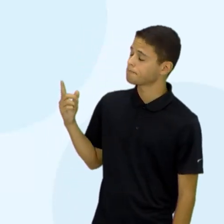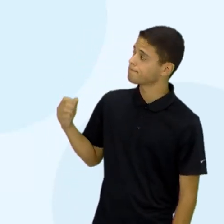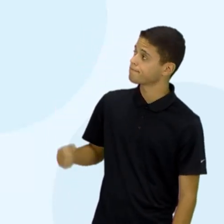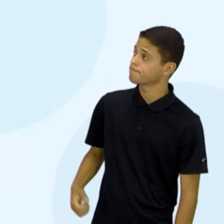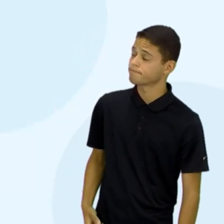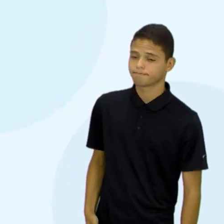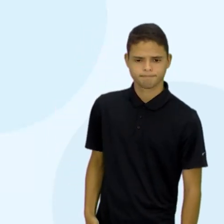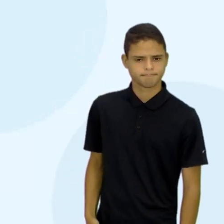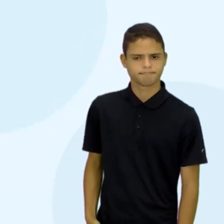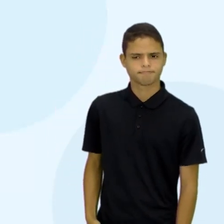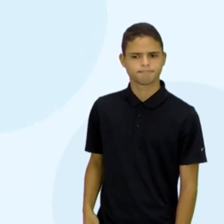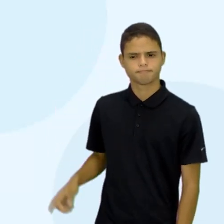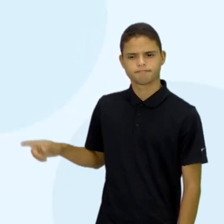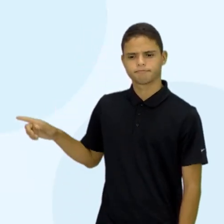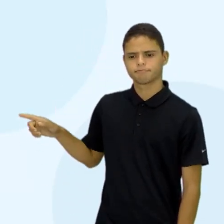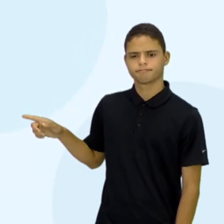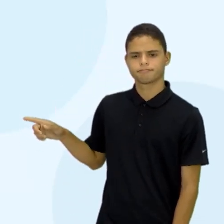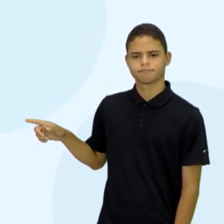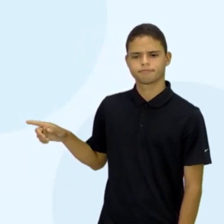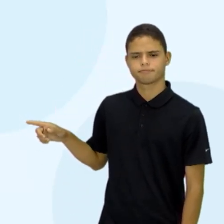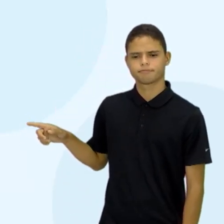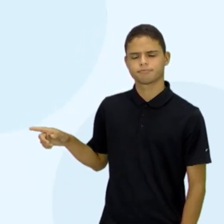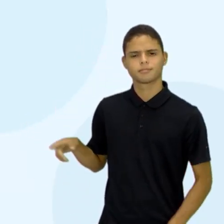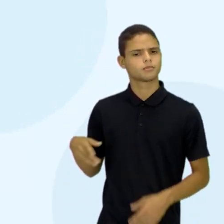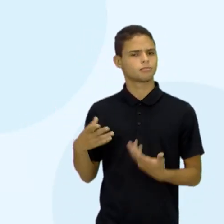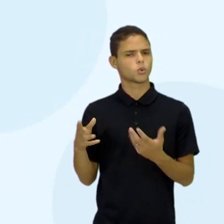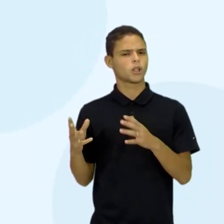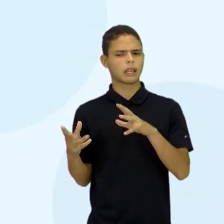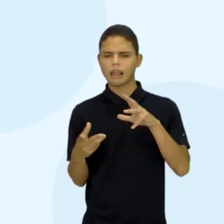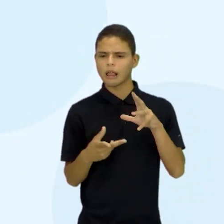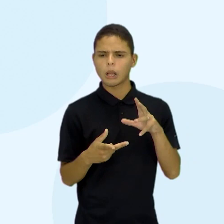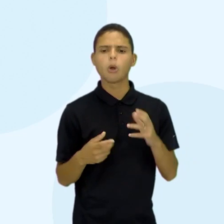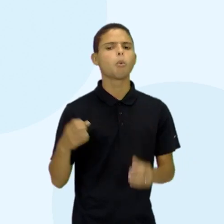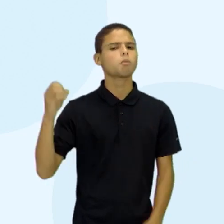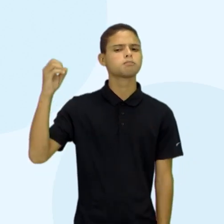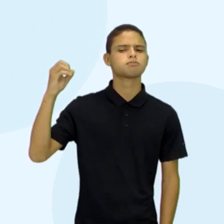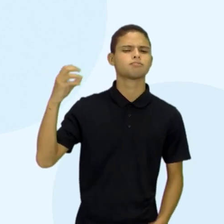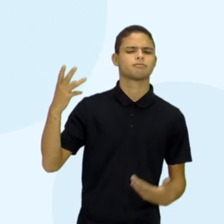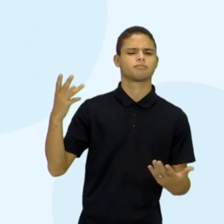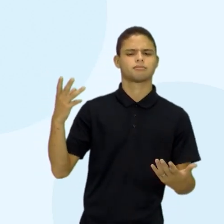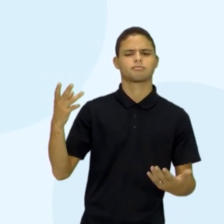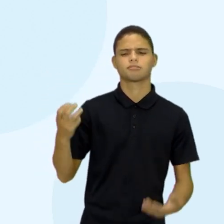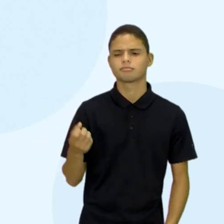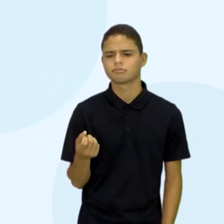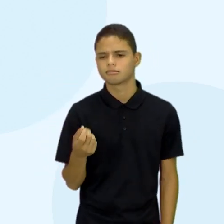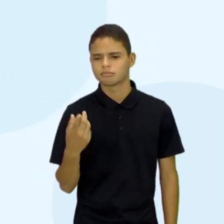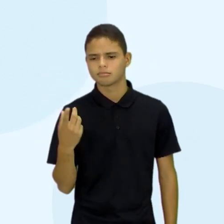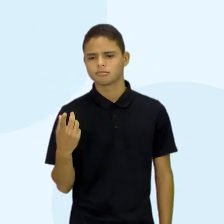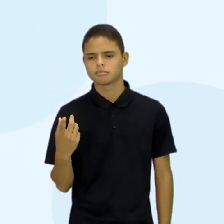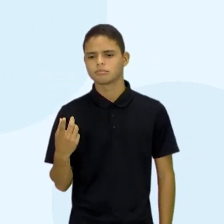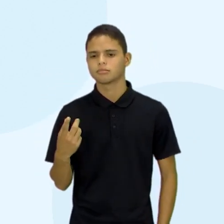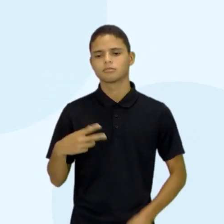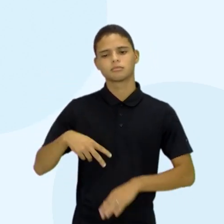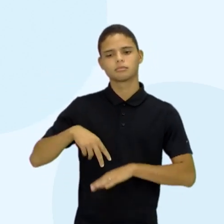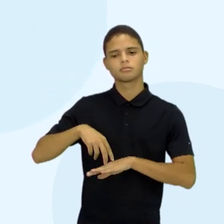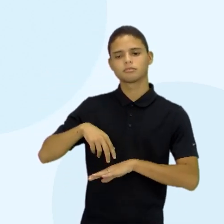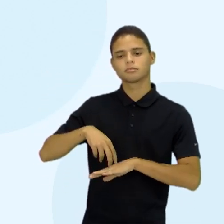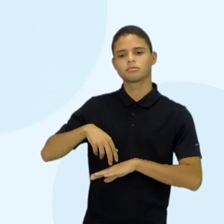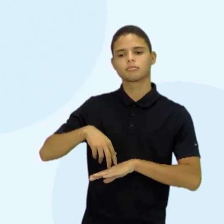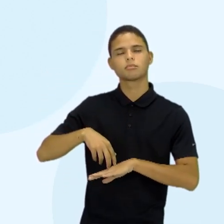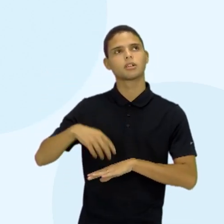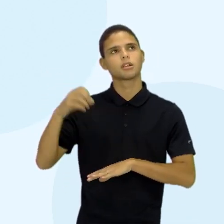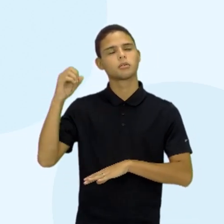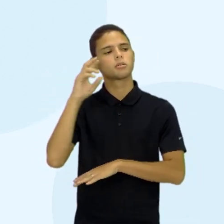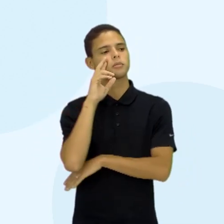o país é o nascer da lua nascer da perna Lua Que bonito era aí vai sentado na lua e